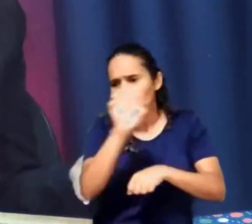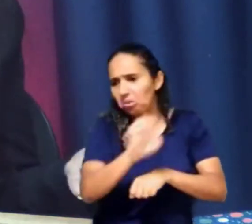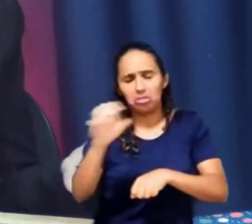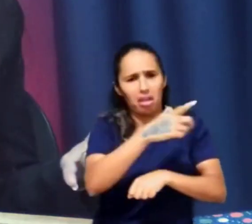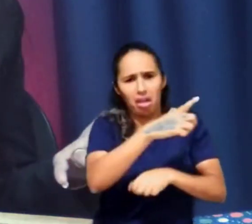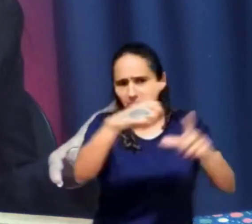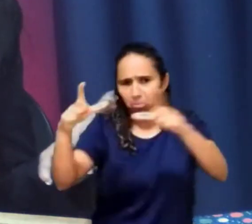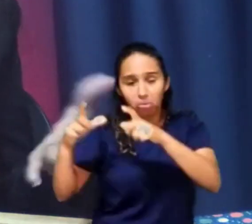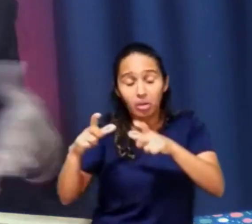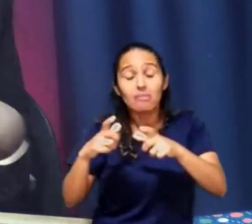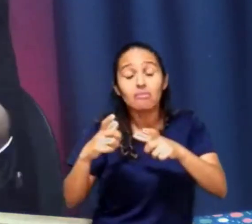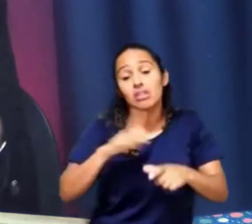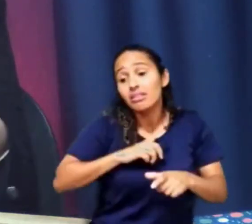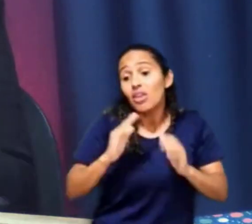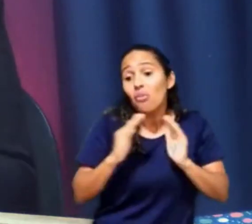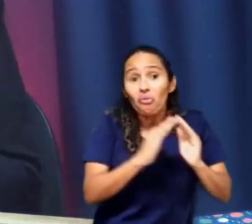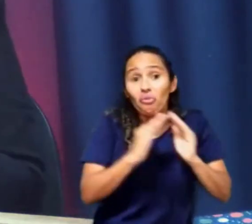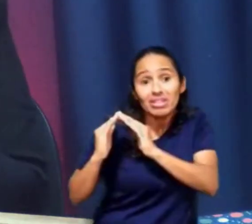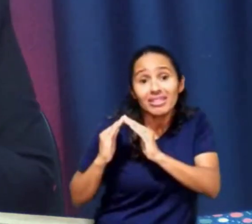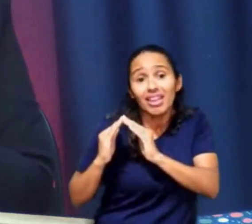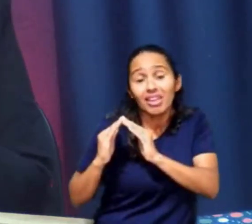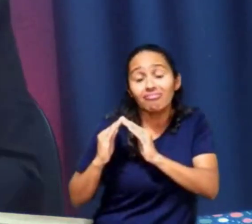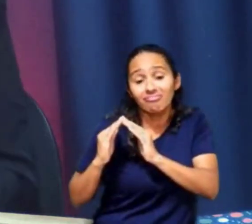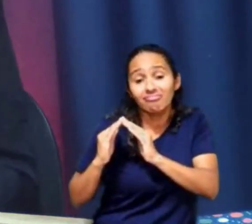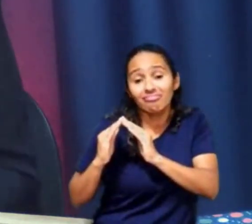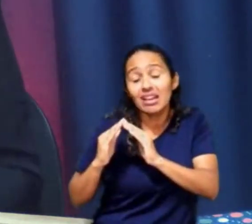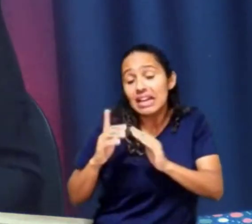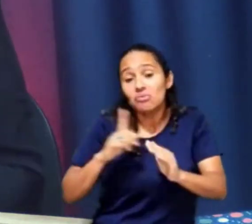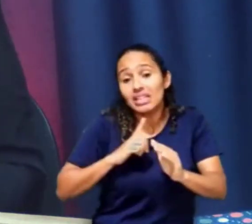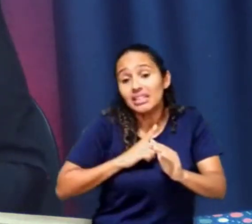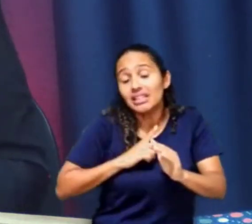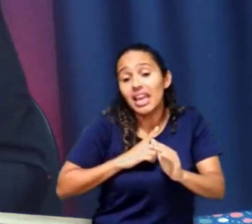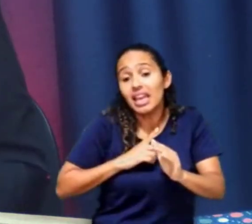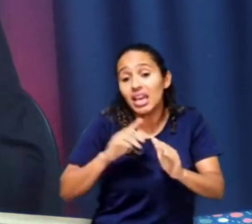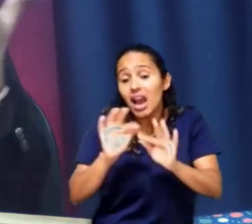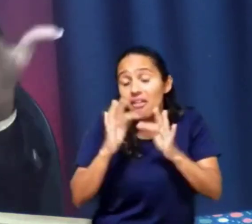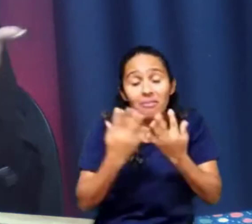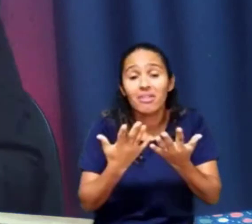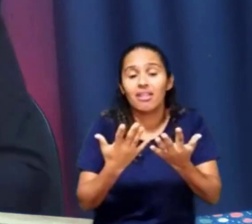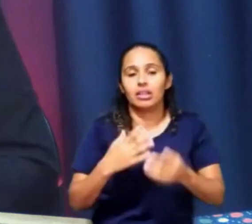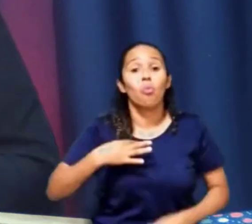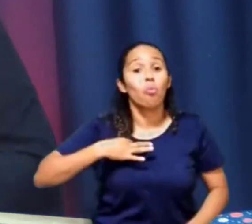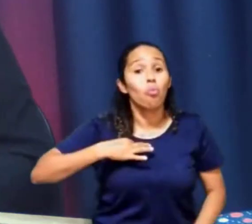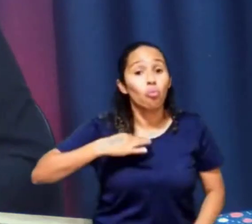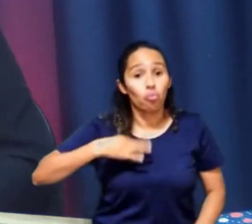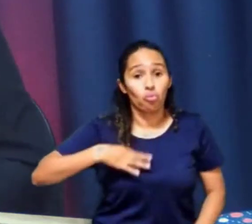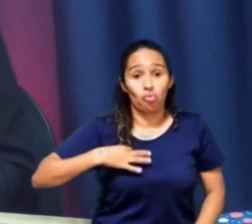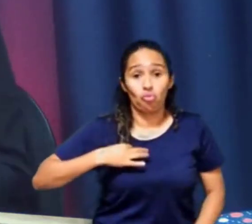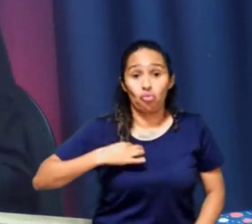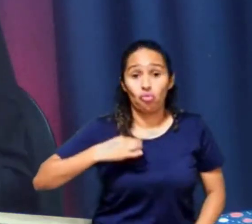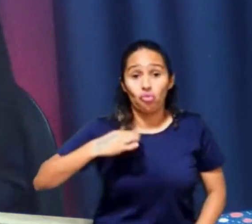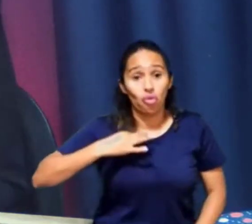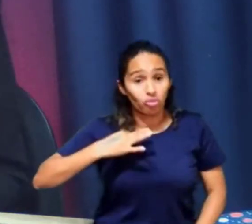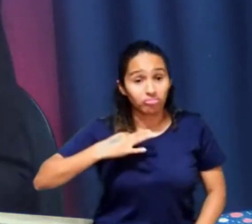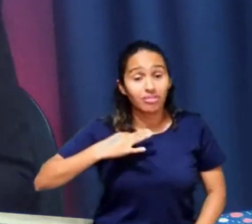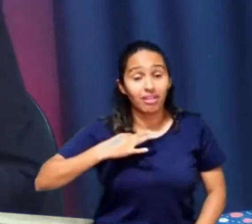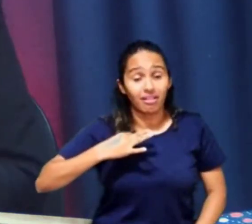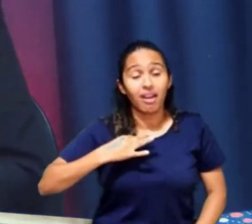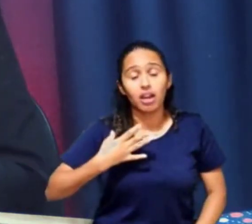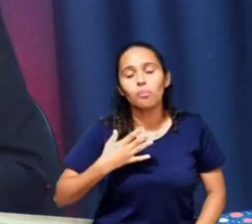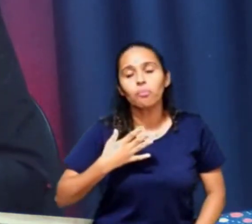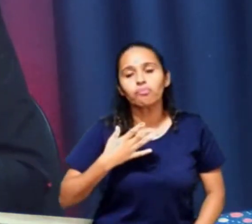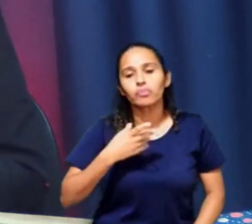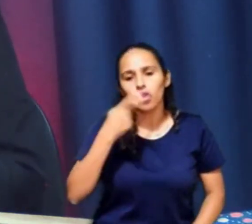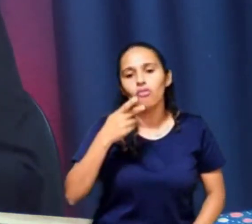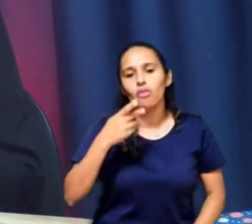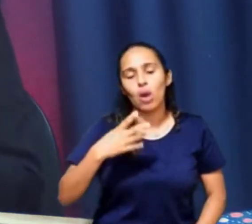parente. Então, eu acho que o voluntariado, ele tem que, eu comento isso com os meus filhos, ele tem que iniciar conosco.